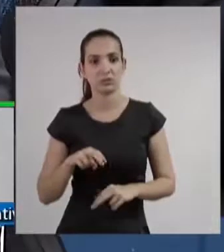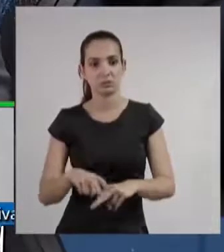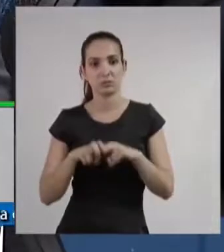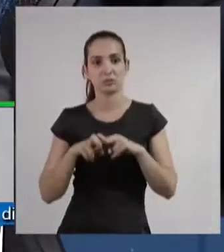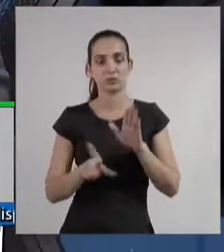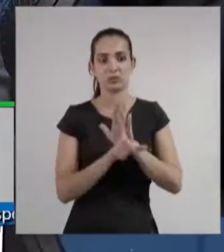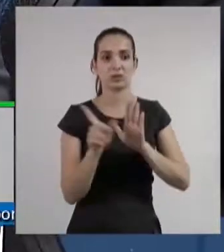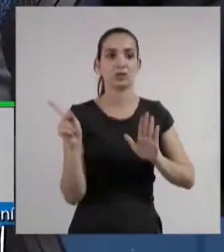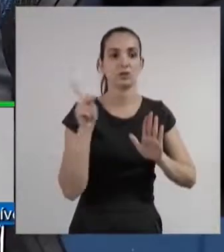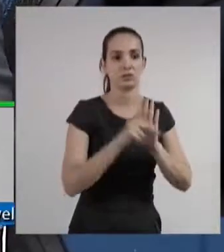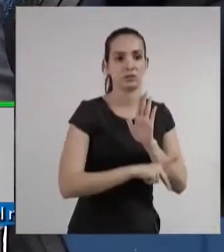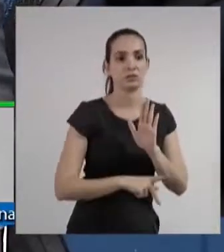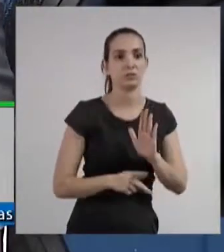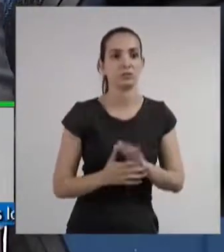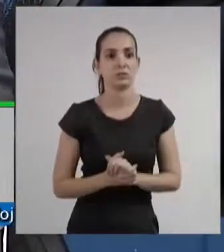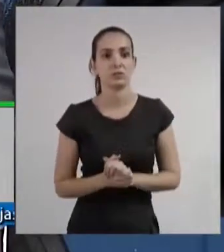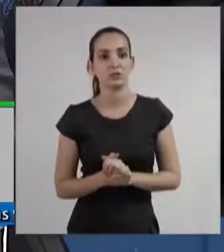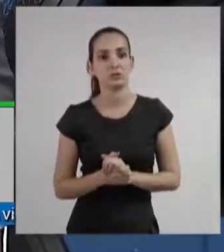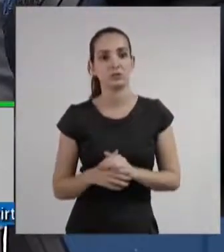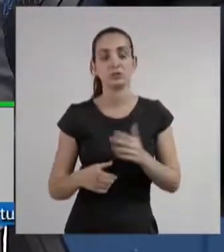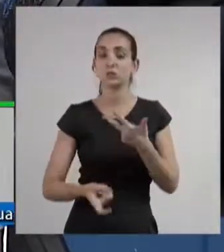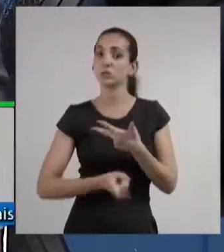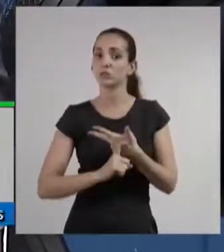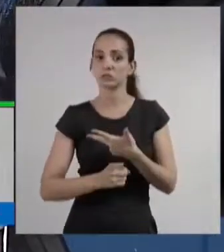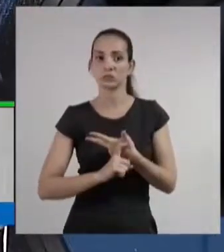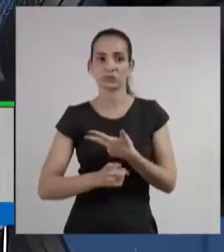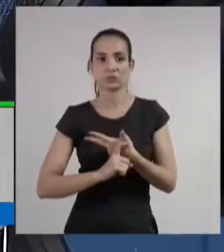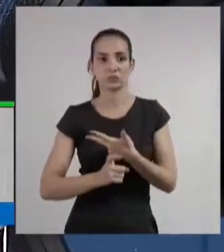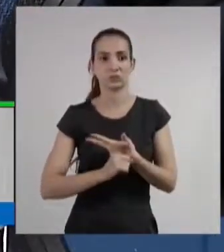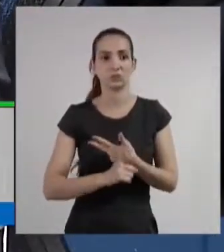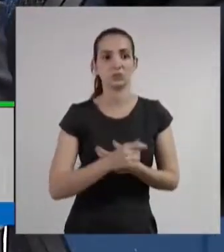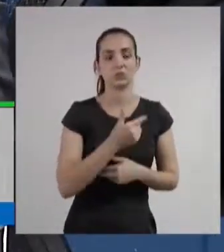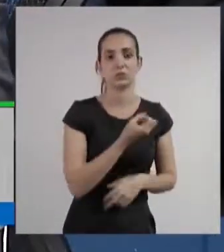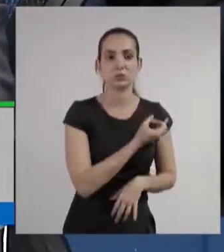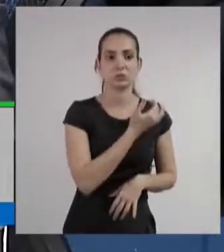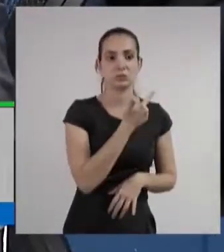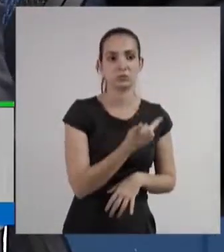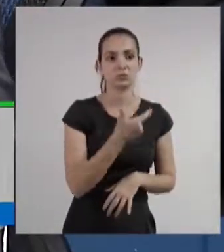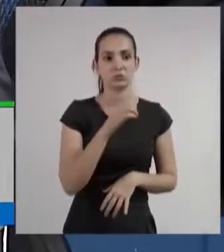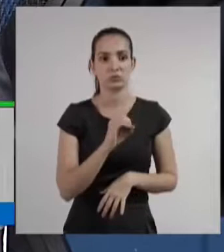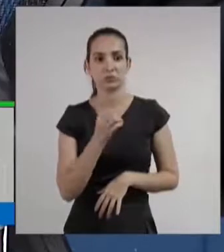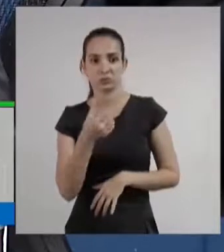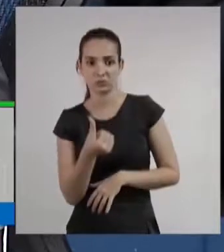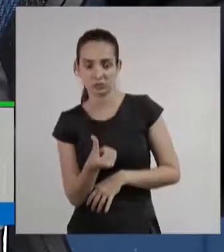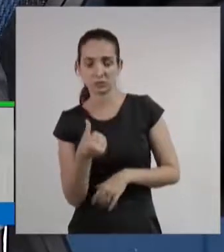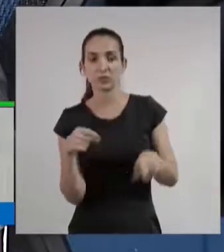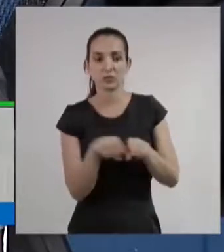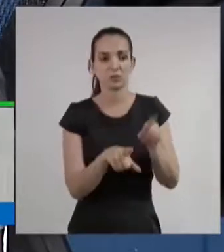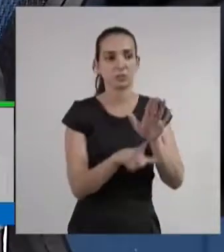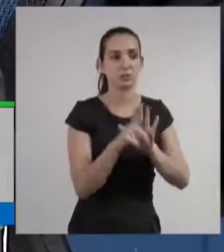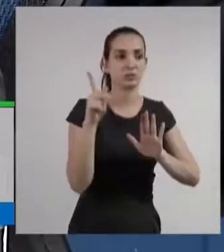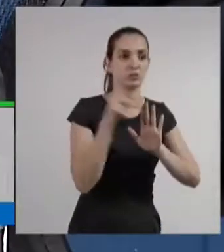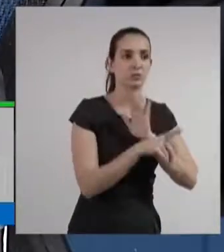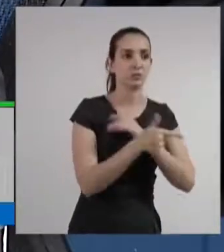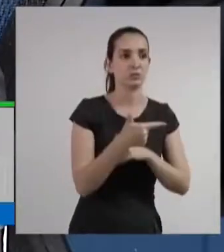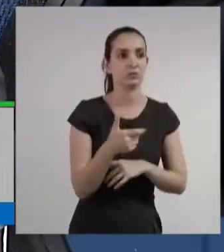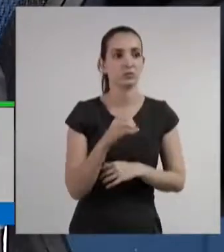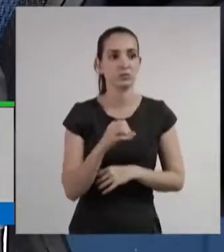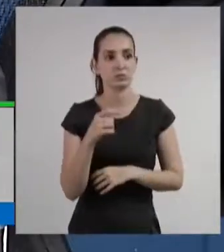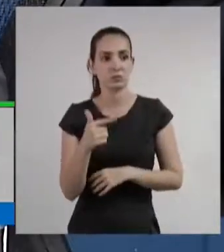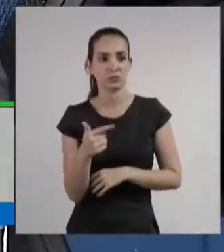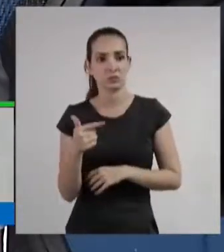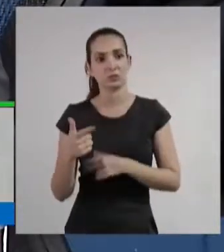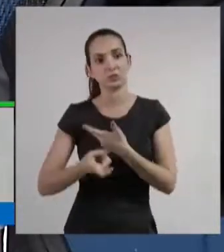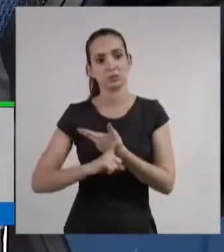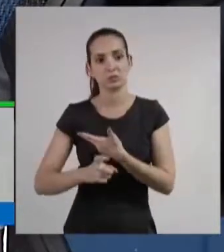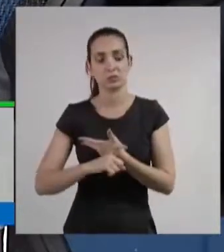projeto de lei do Poder Executivo 206 e o projeto de lei 207 do Poder